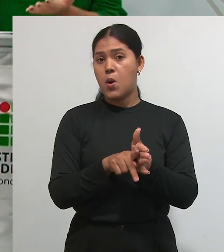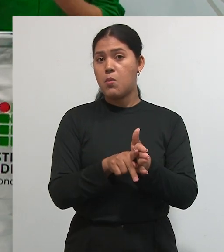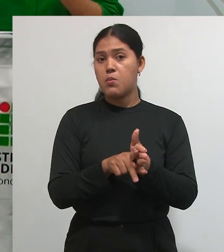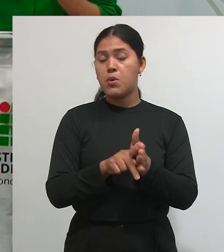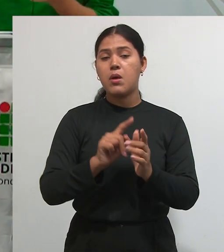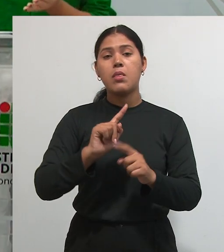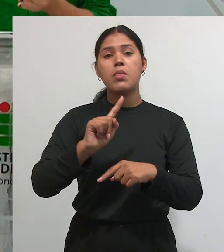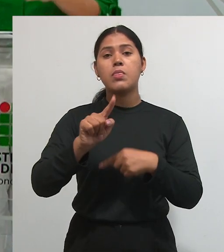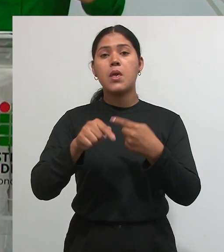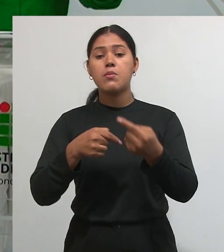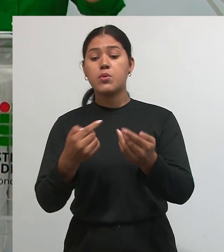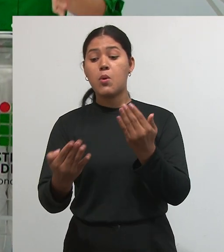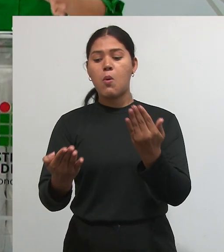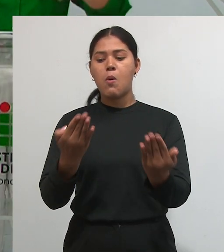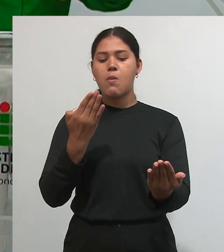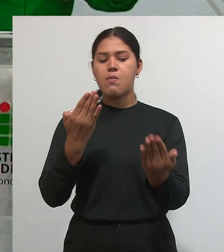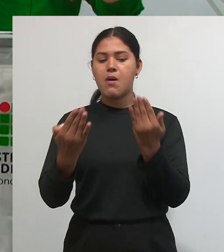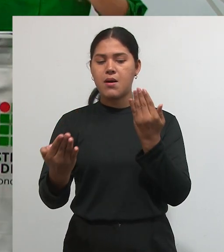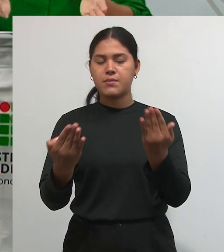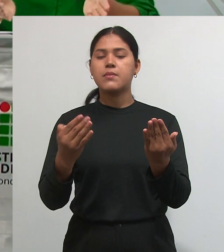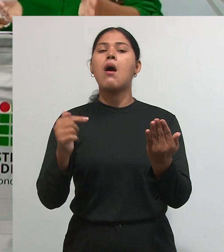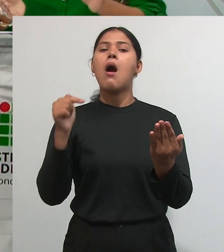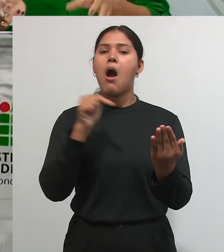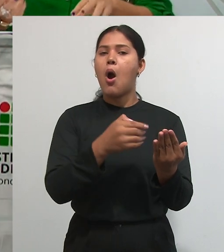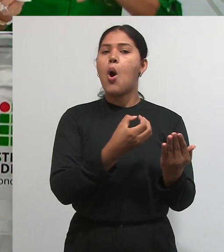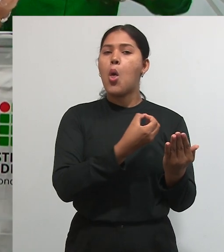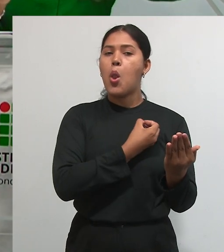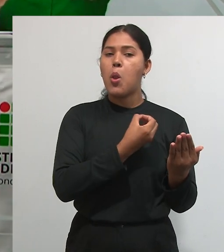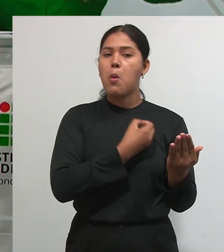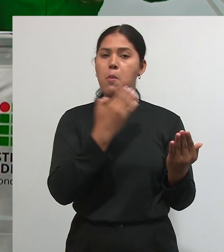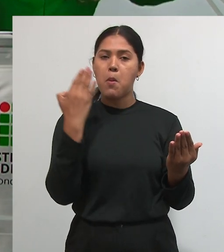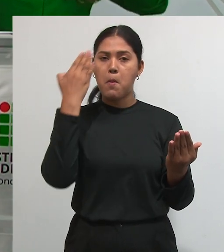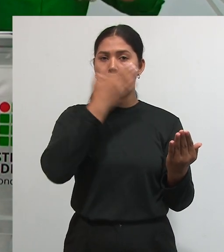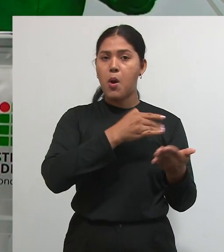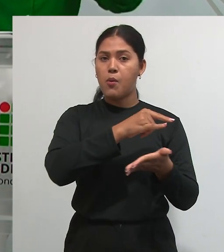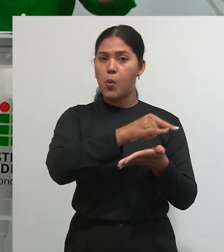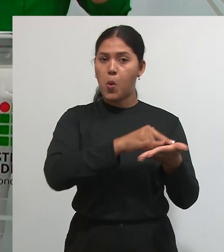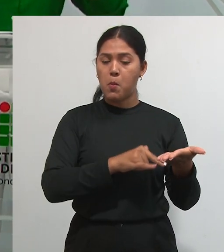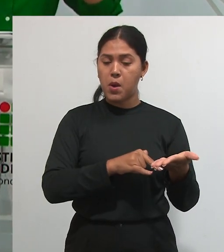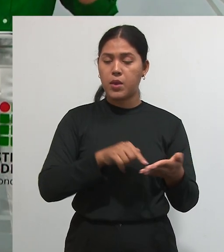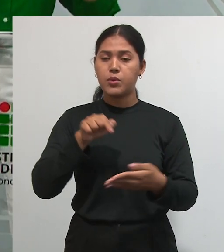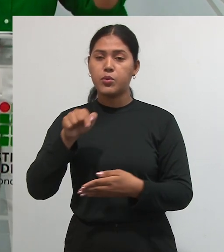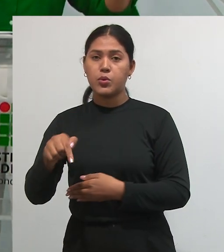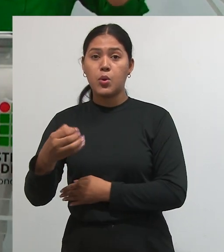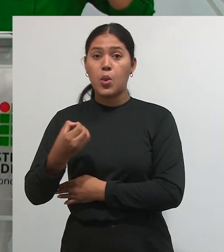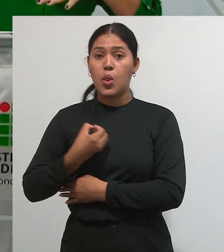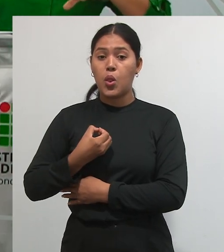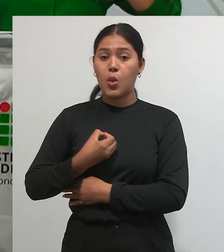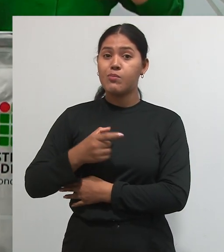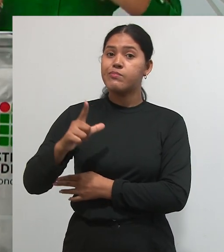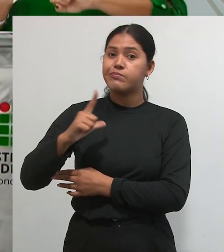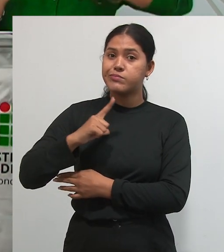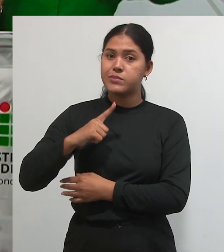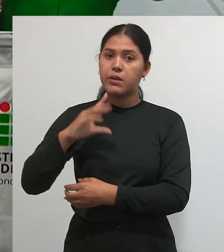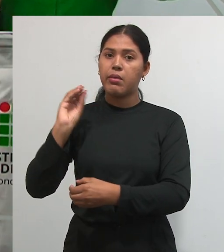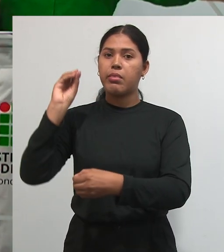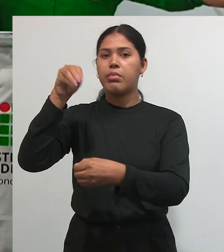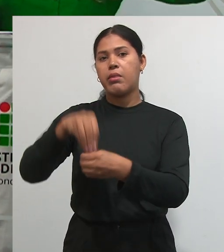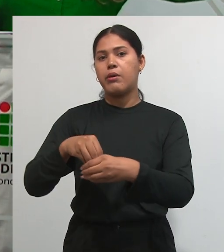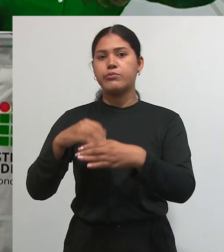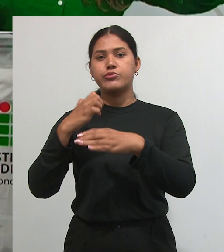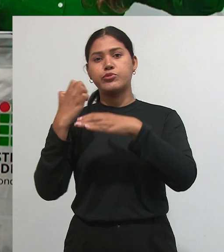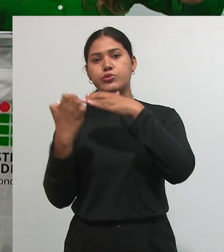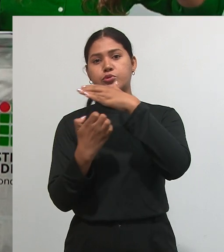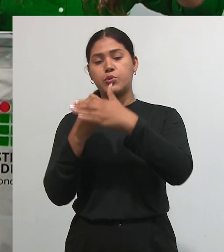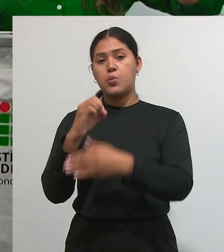e depois vão comparar, esse quantitativo que estamos lá, está lá no estoque, ou tanto dos materiais permanentes quanto